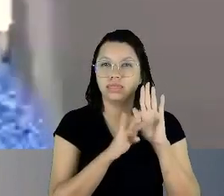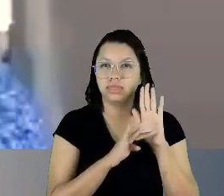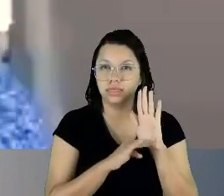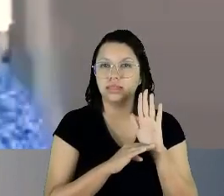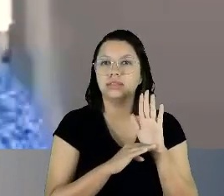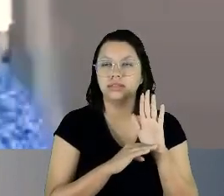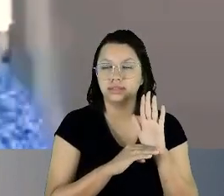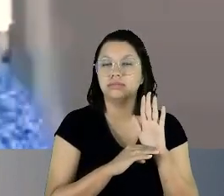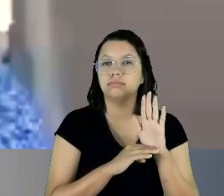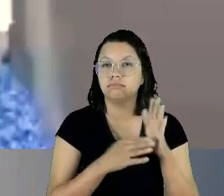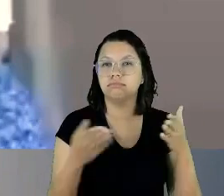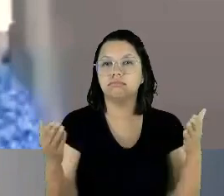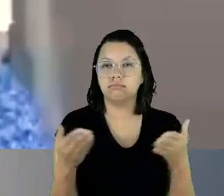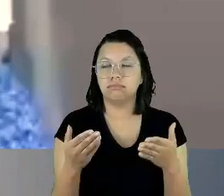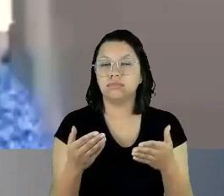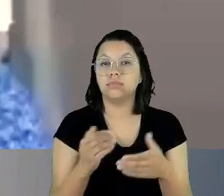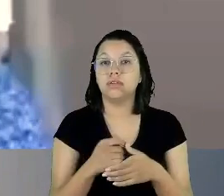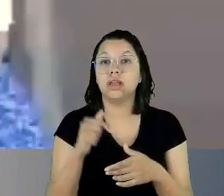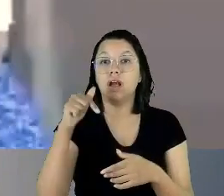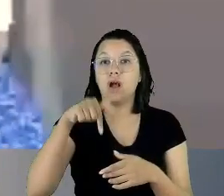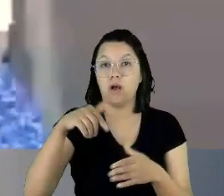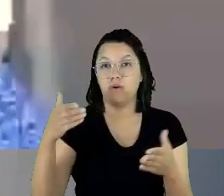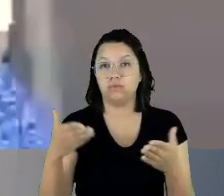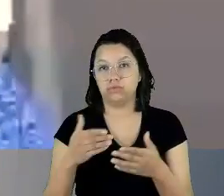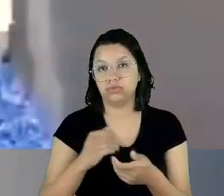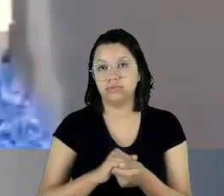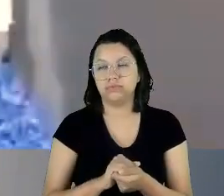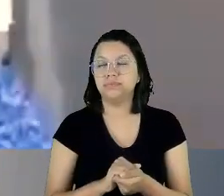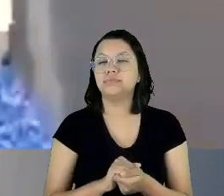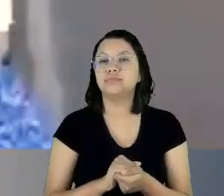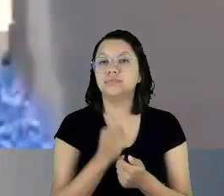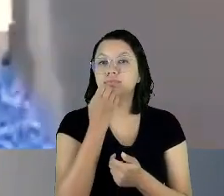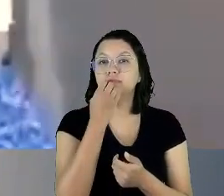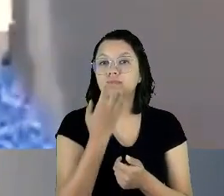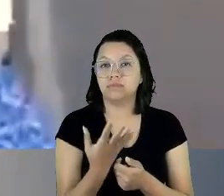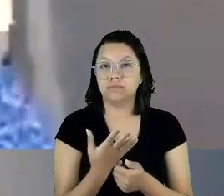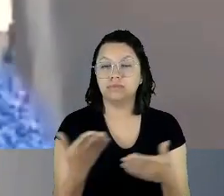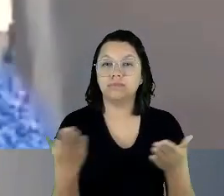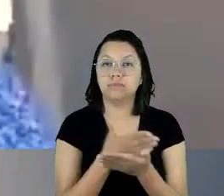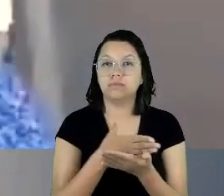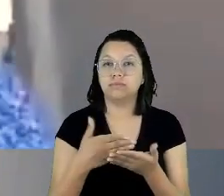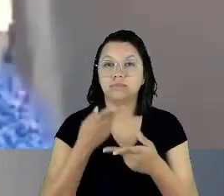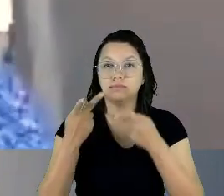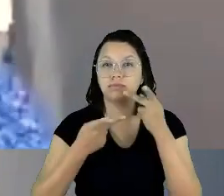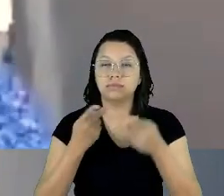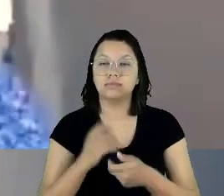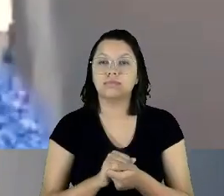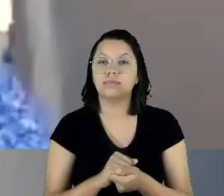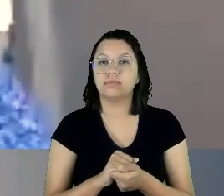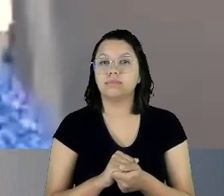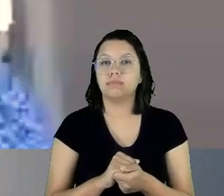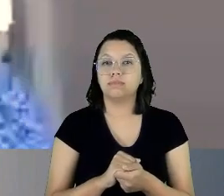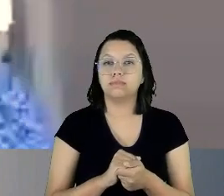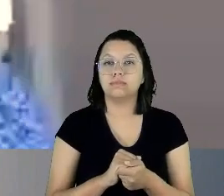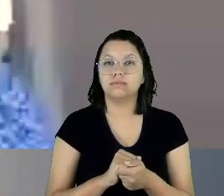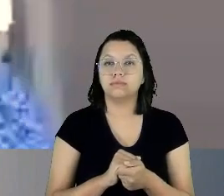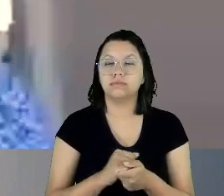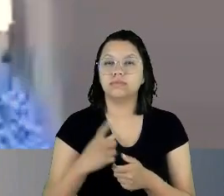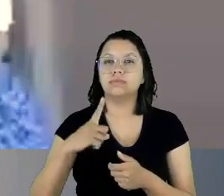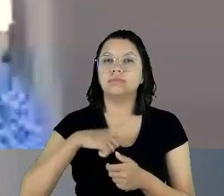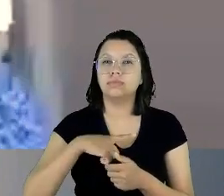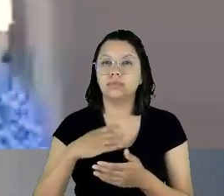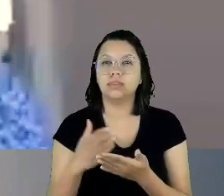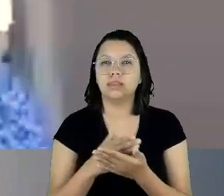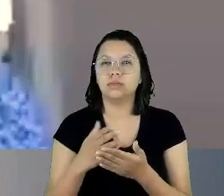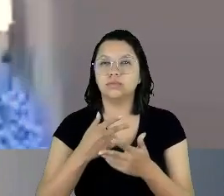do papel e a gente esteja aqui hoje. Bom, nesse início de fala,